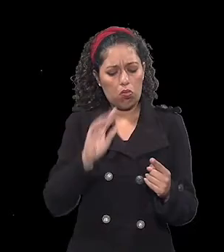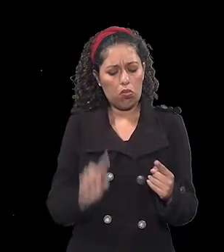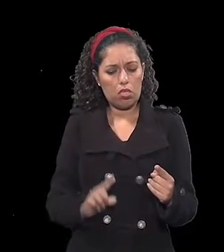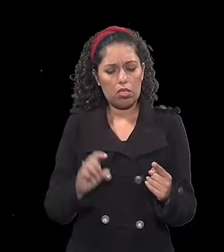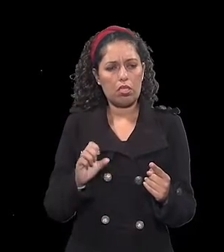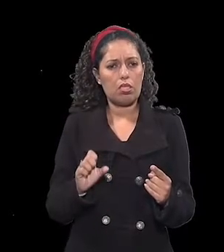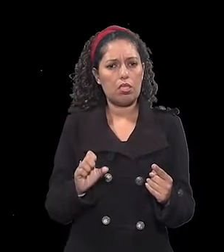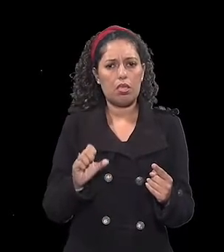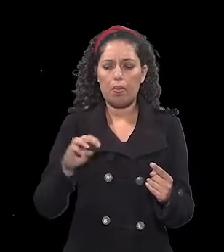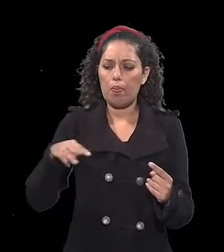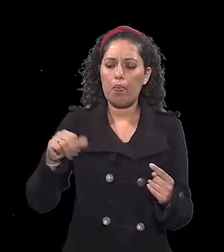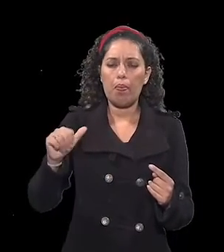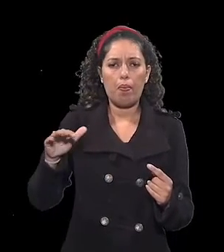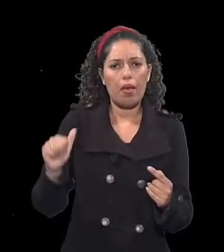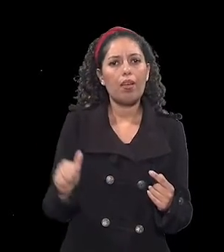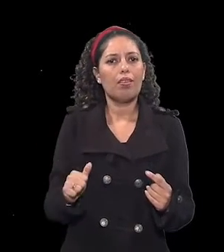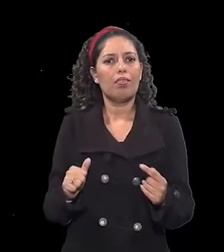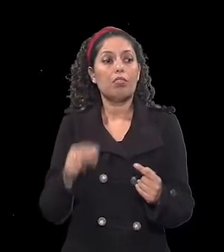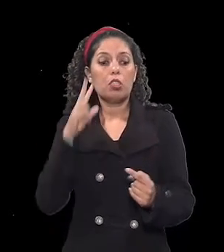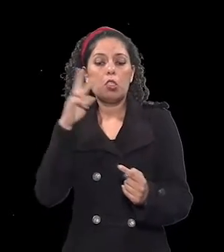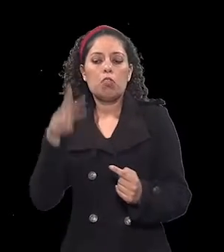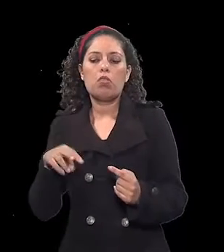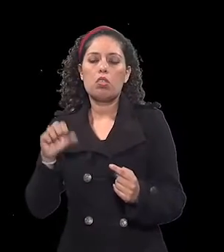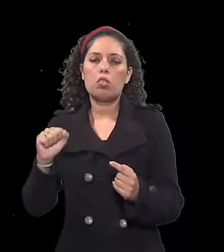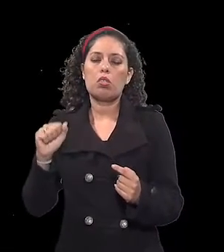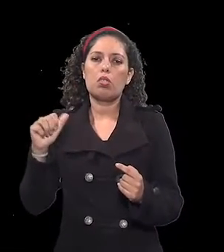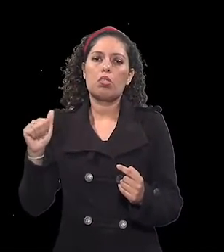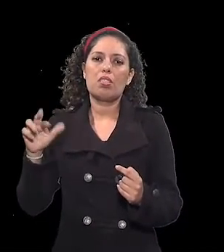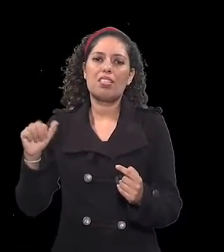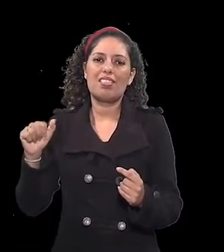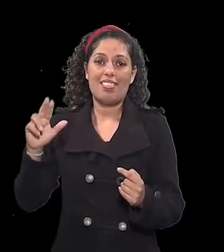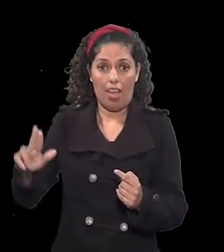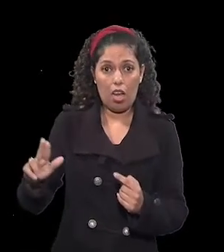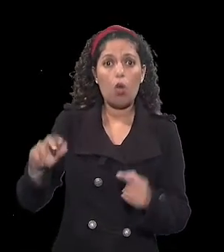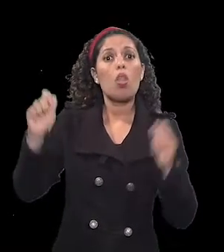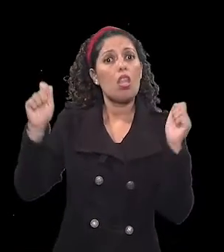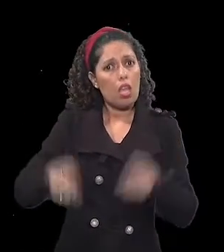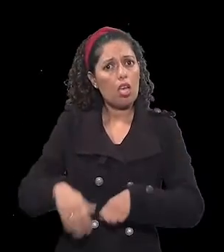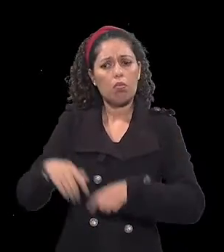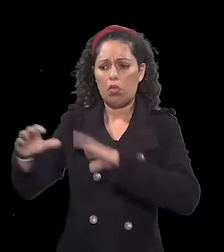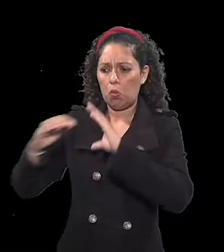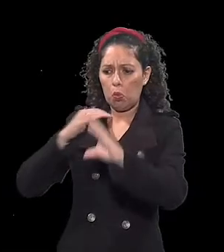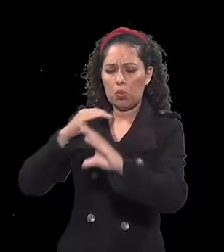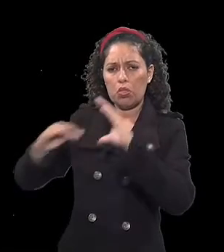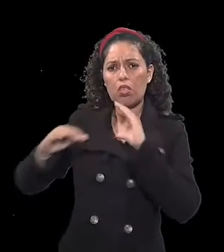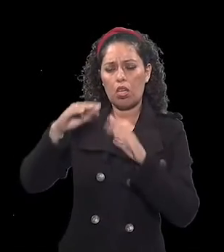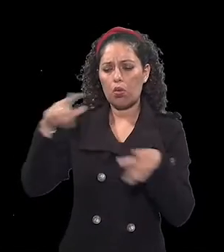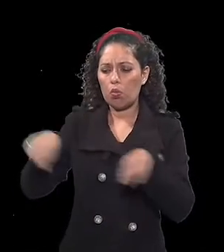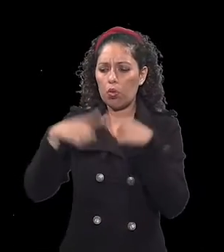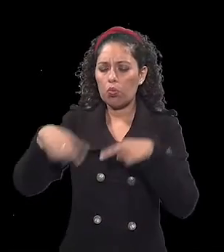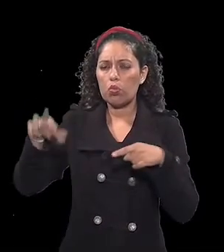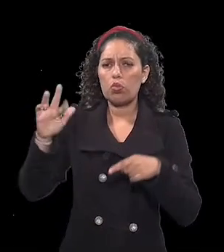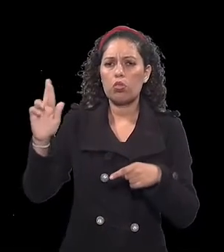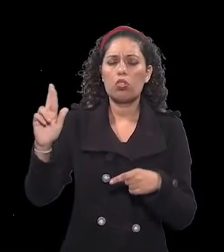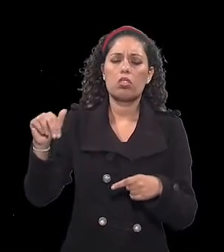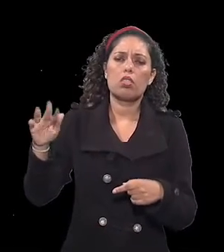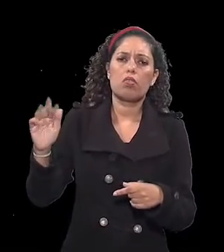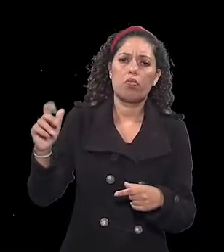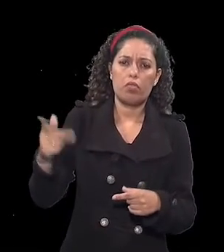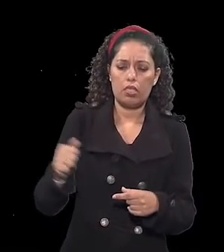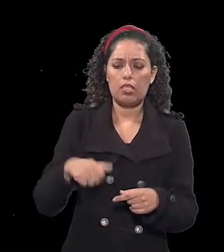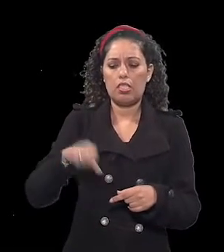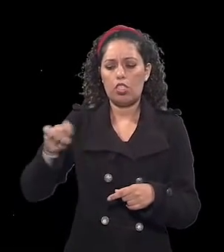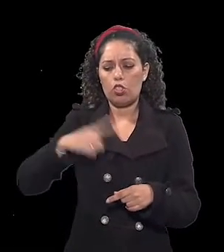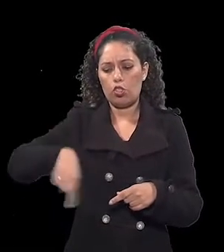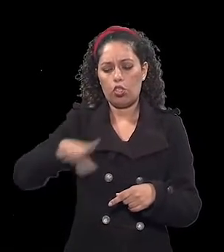vi que o sarau também poderia ser um meio de ferramenta, né, uma ferramenta nossa, usando de comunicação com a gente. Se a gente tem